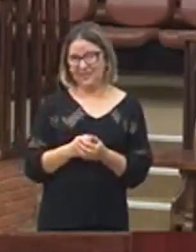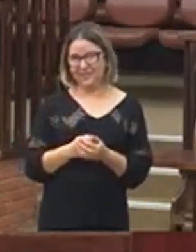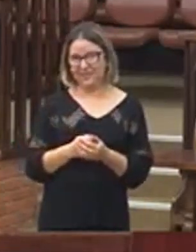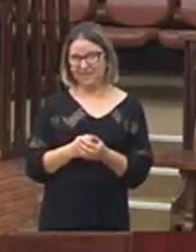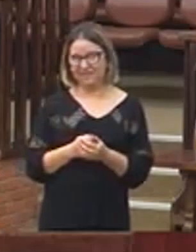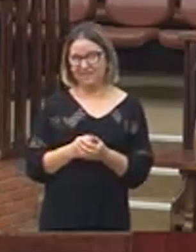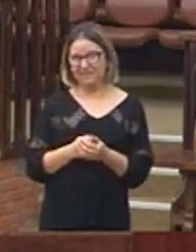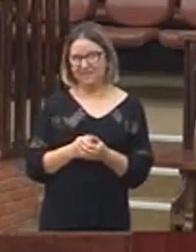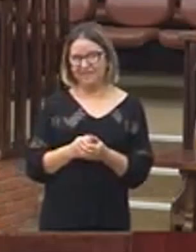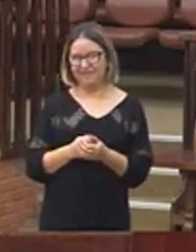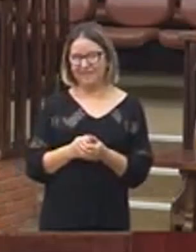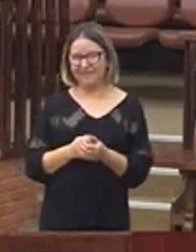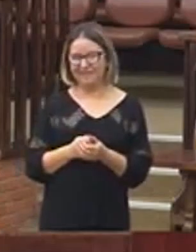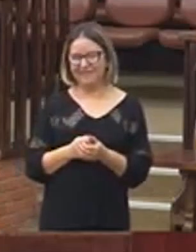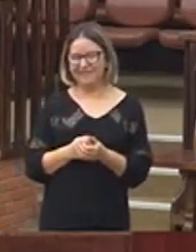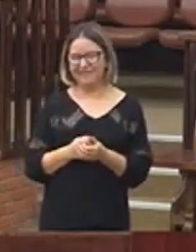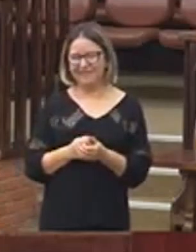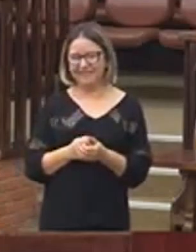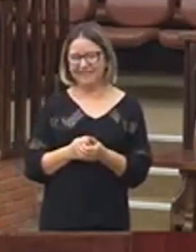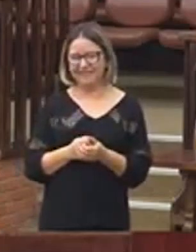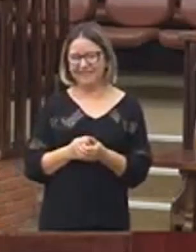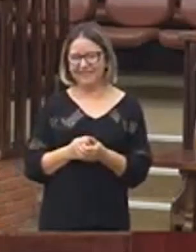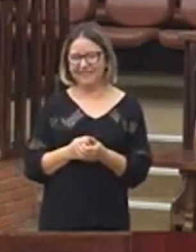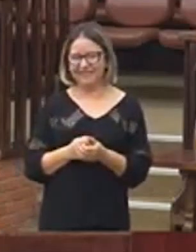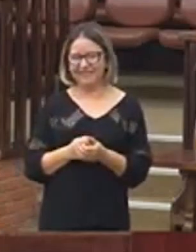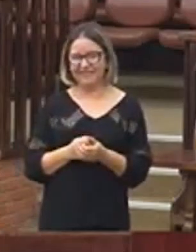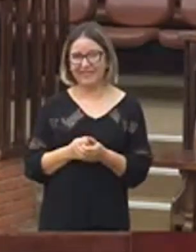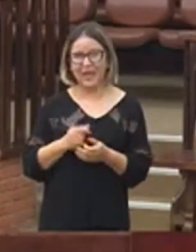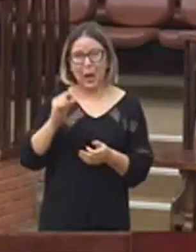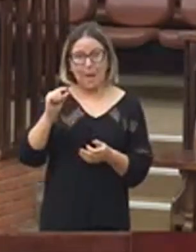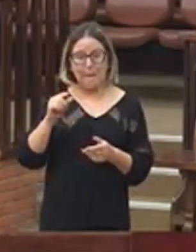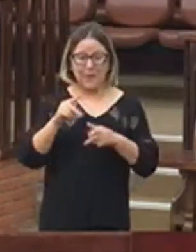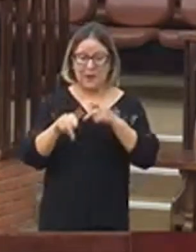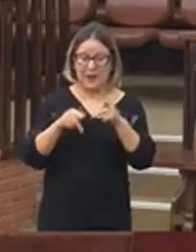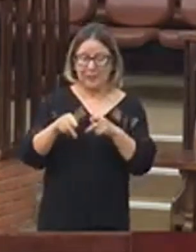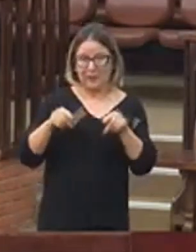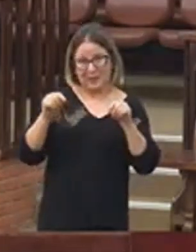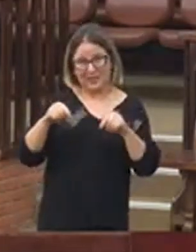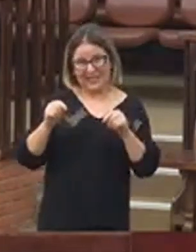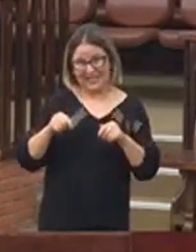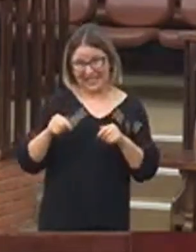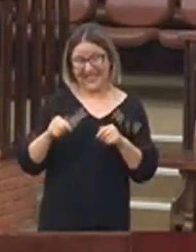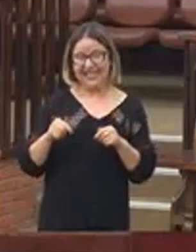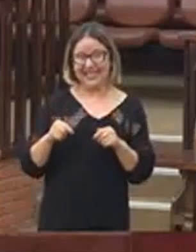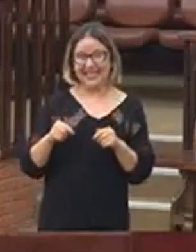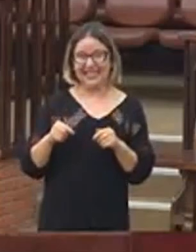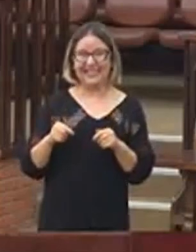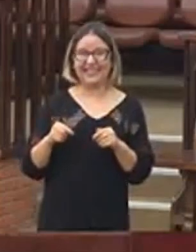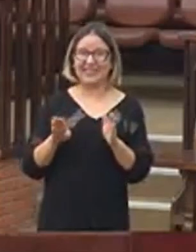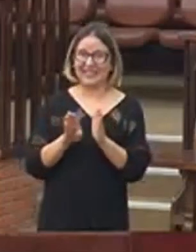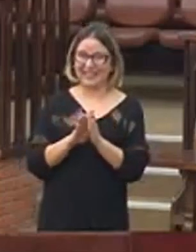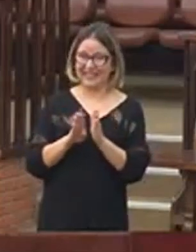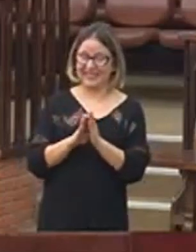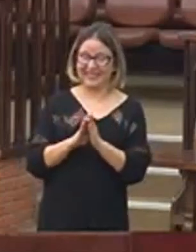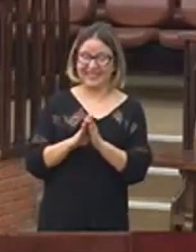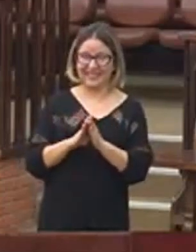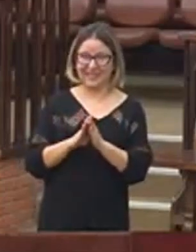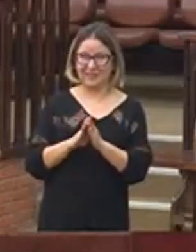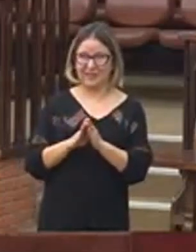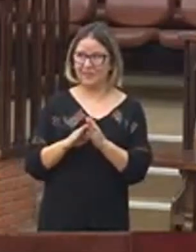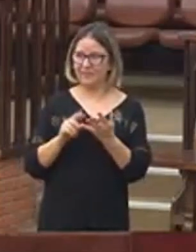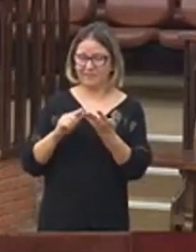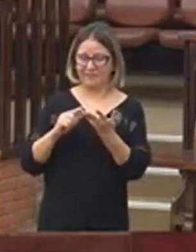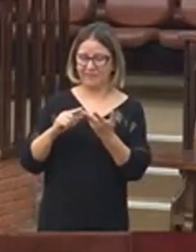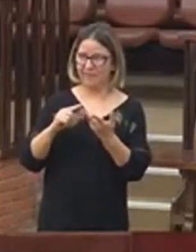Não temos quase ninguém aqui no nosso auditório hoje. 3, 3,